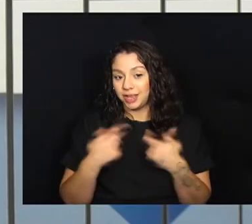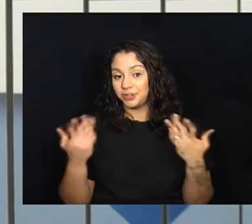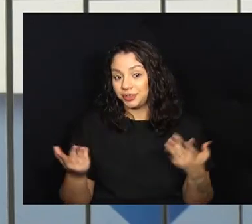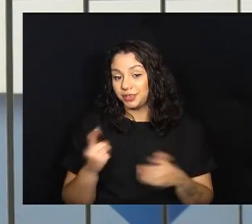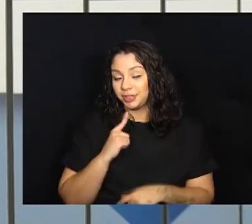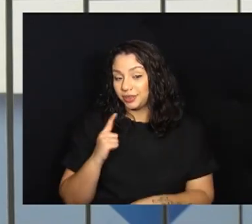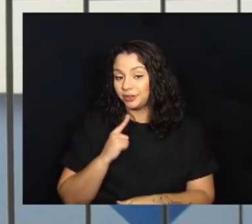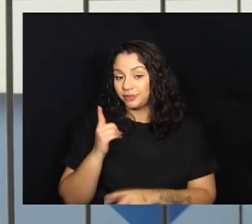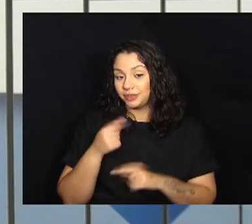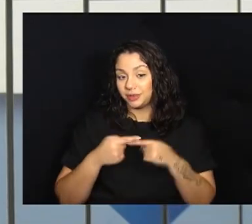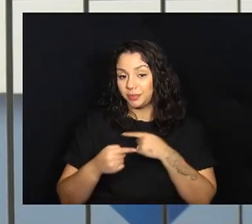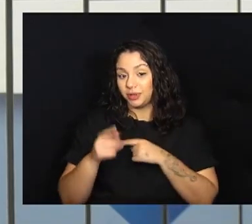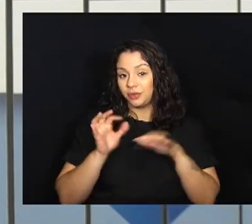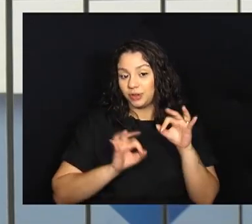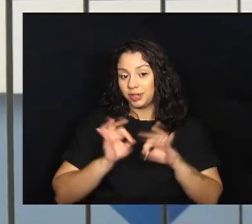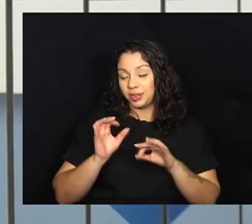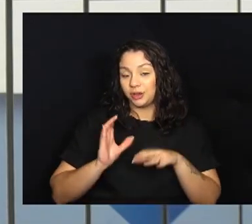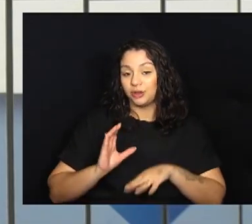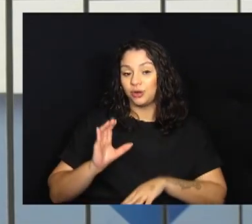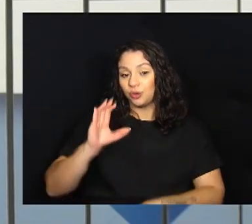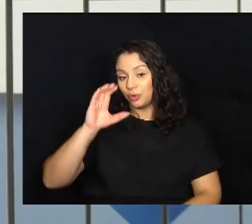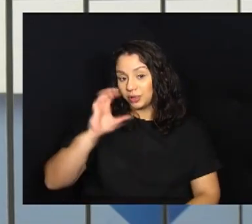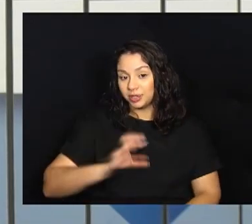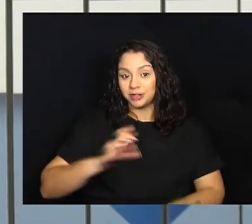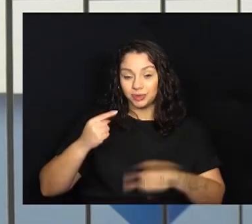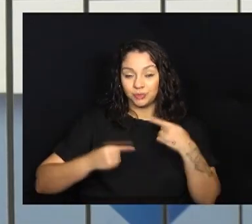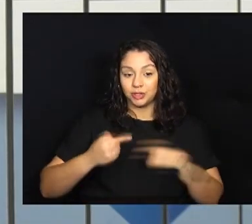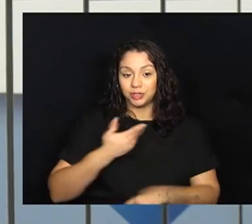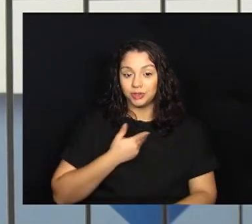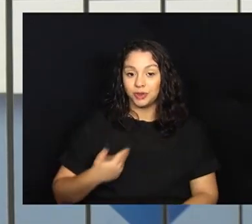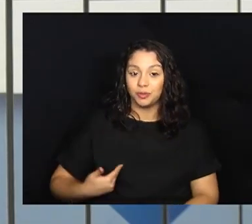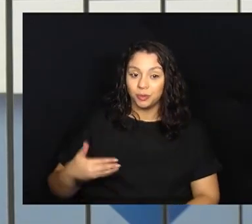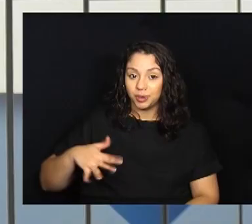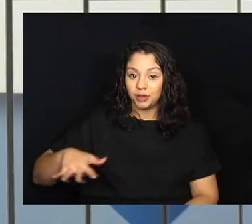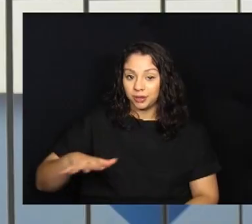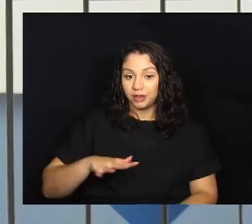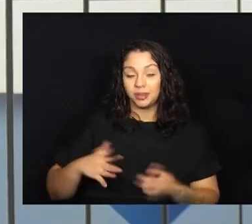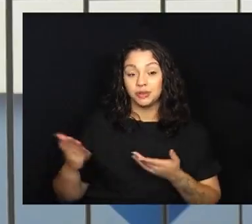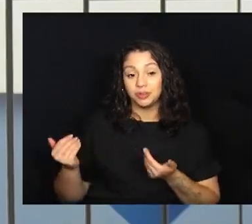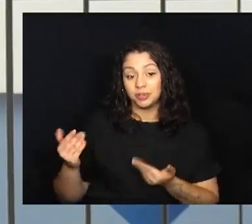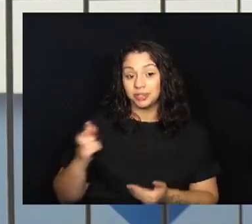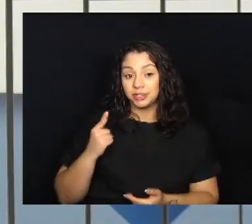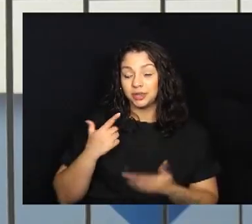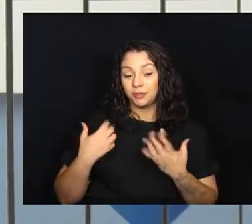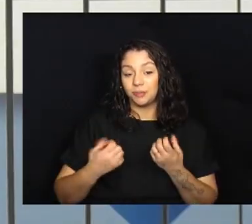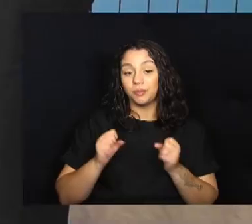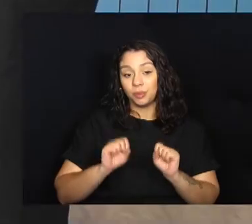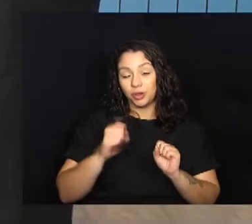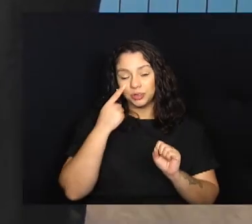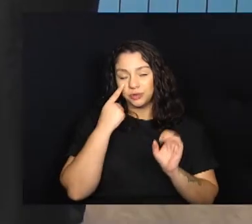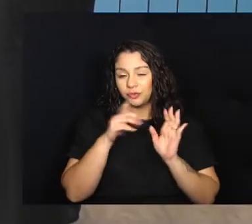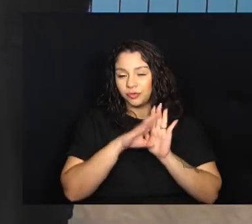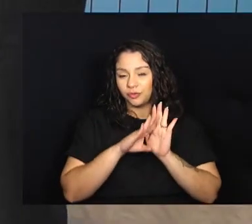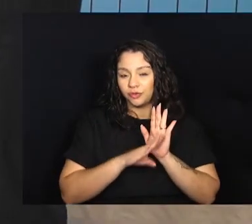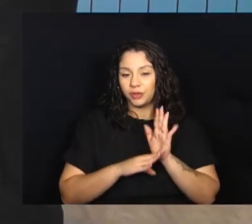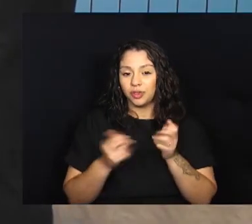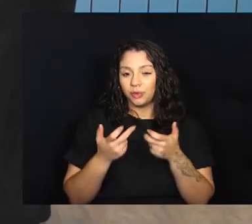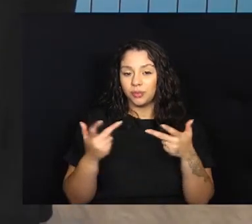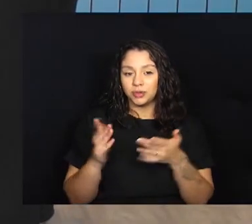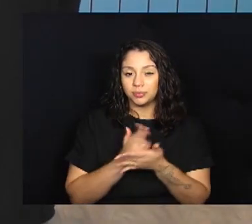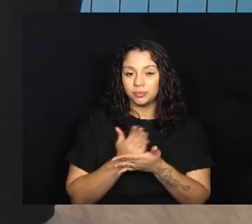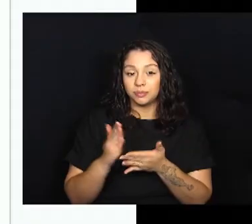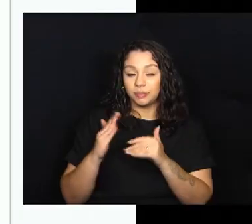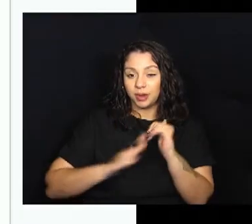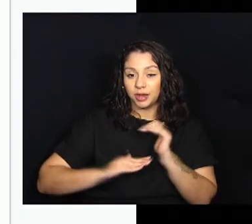foi organizada pela Coordenadoria de Políticas Públicas para a Juventude e pode ser conferida. Vamos ver alguma das atividades? Ela começa